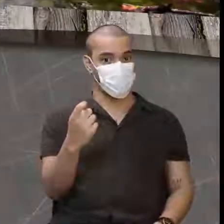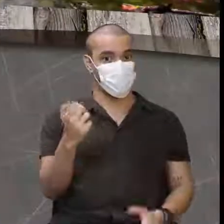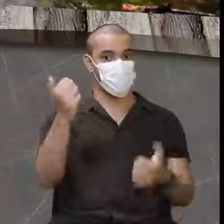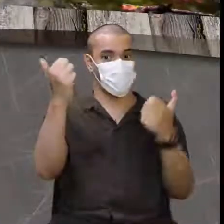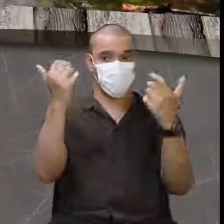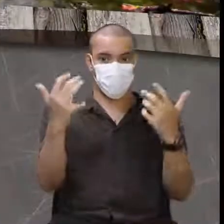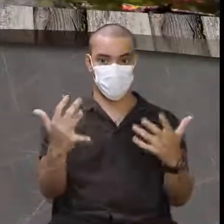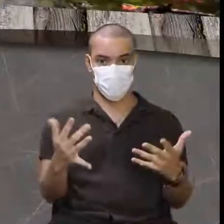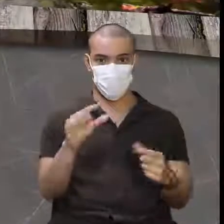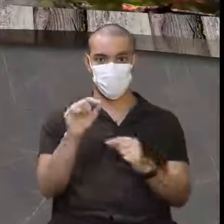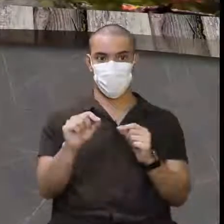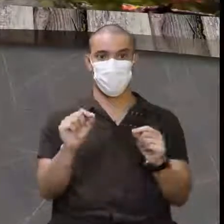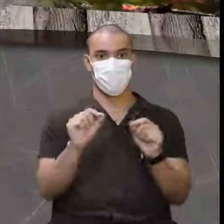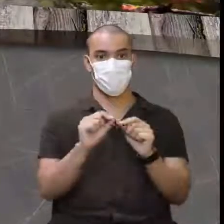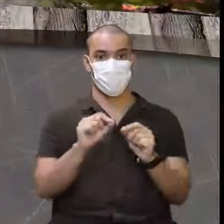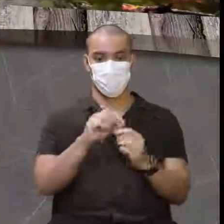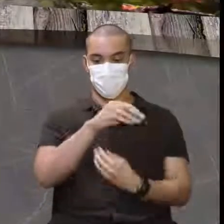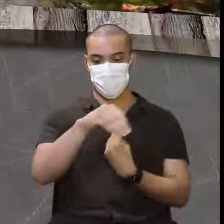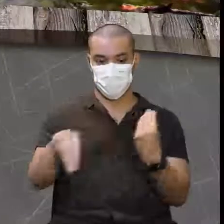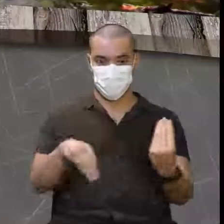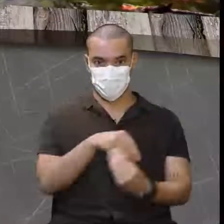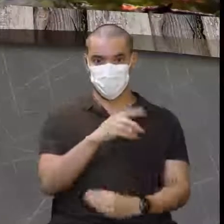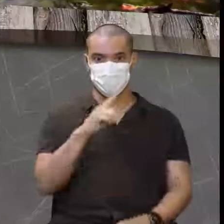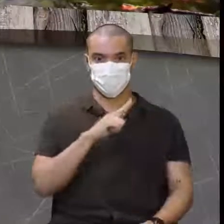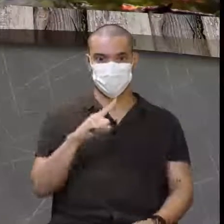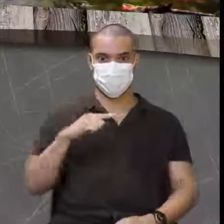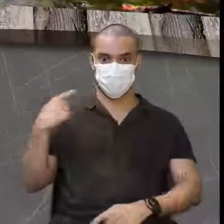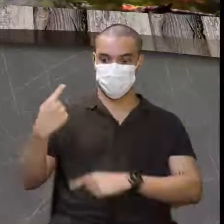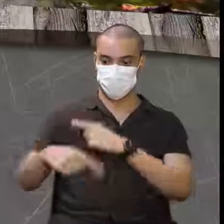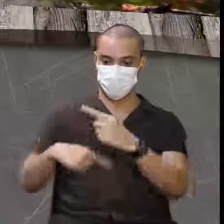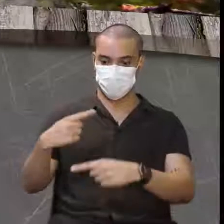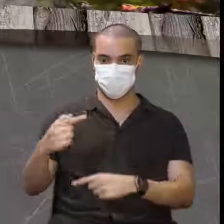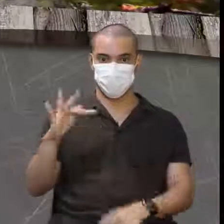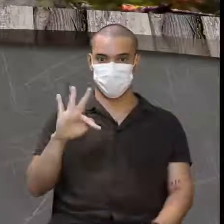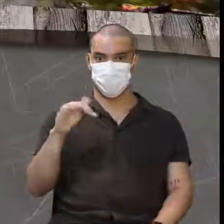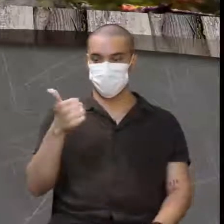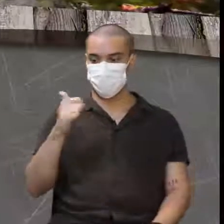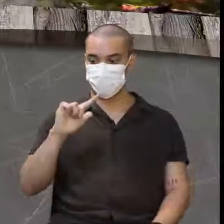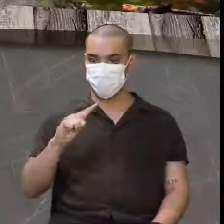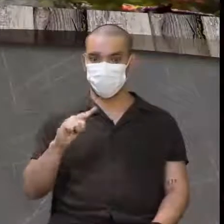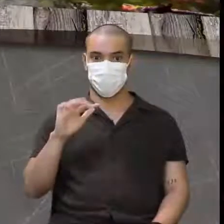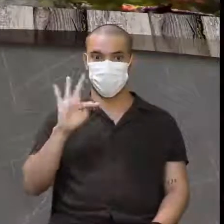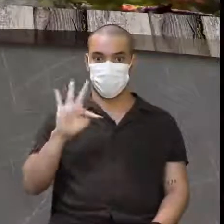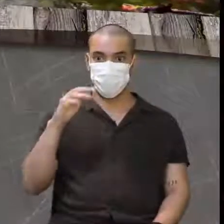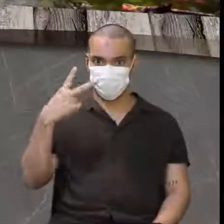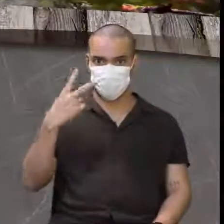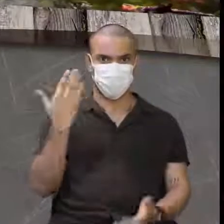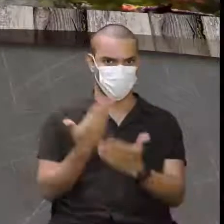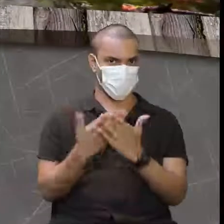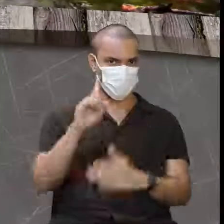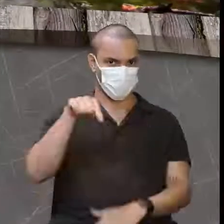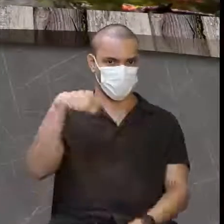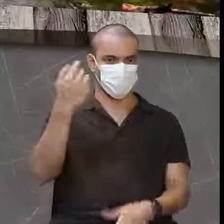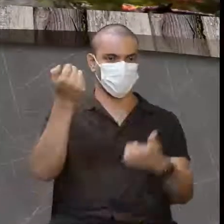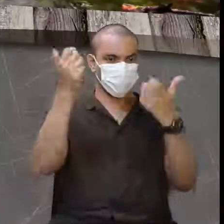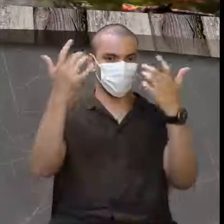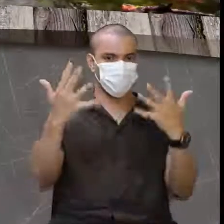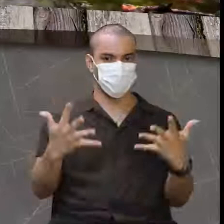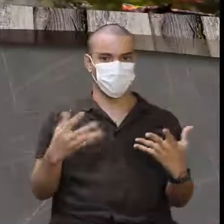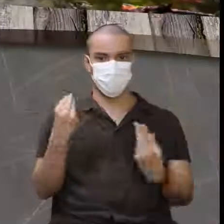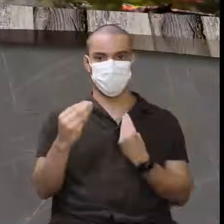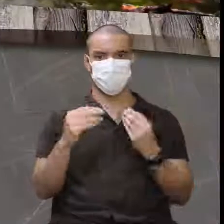frisar que nesses cruzamentos você vai ter gerações F1, F2, que a gente vai ver na próxima aula sobre